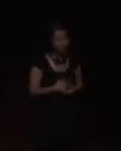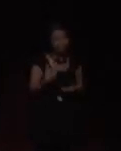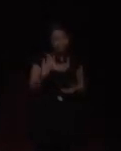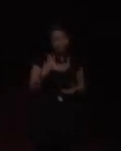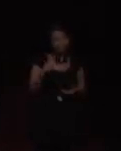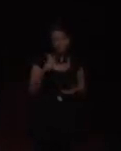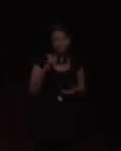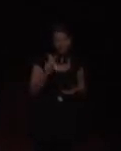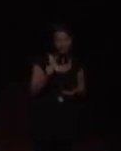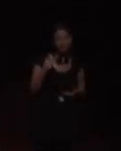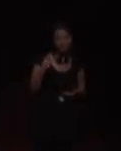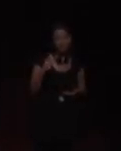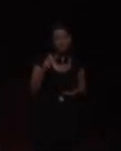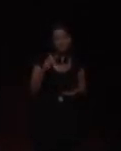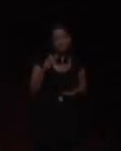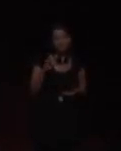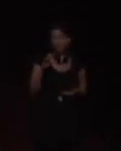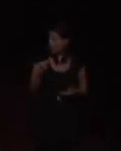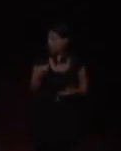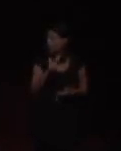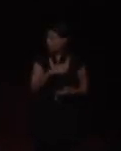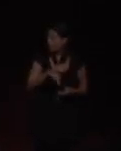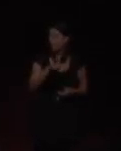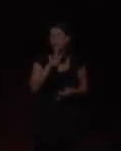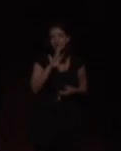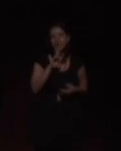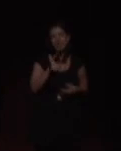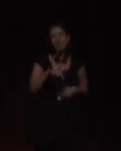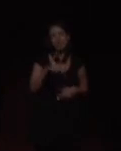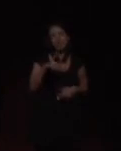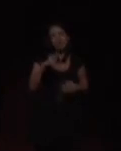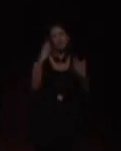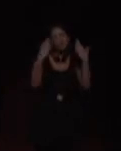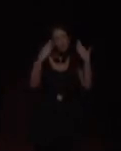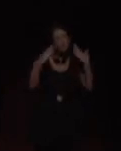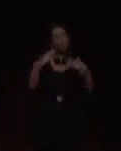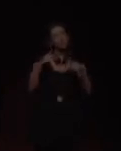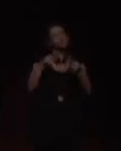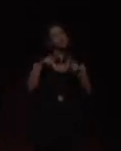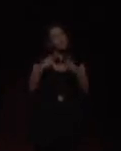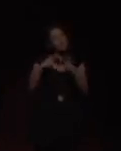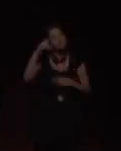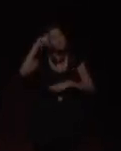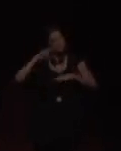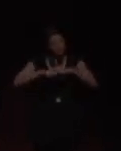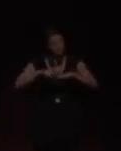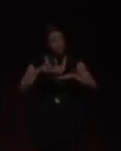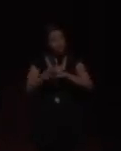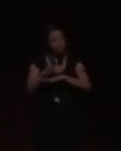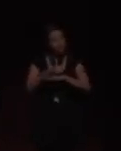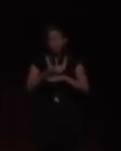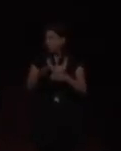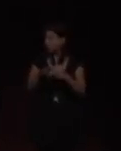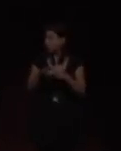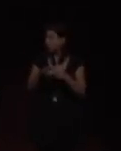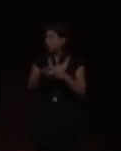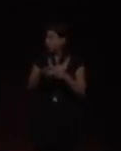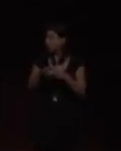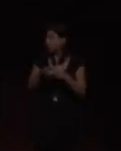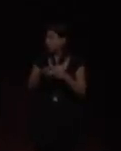Patrícia Pereira, todo mundo conhece, mas é psicóloga clínica e psicanalista, membro da Sociedade Brasileira...